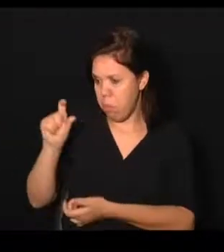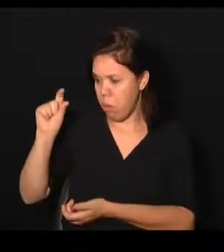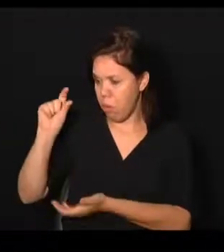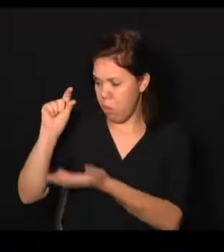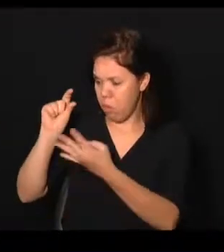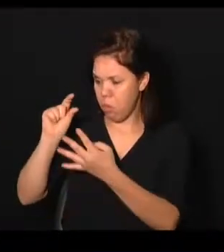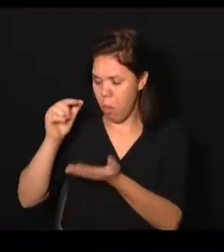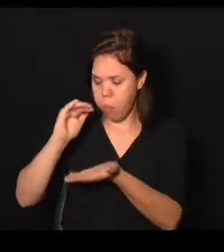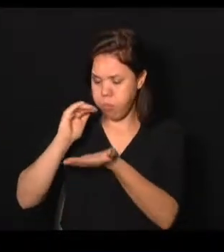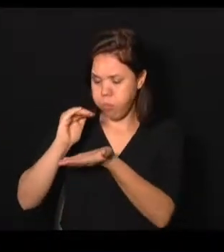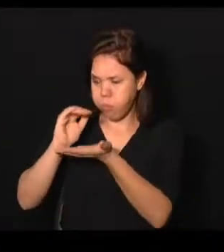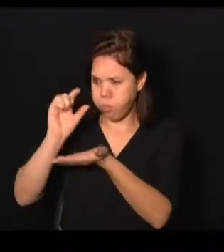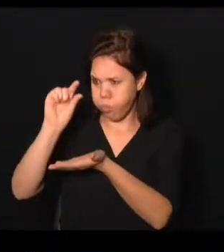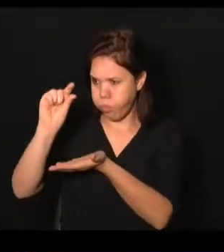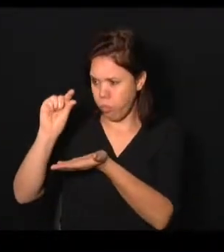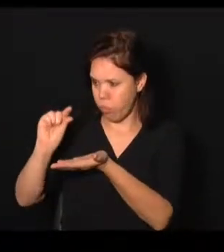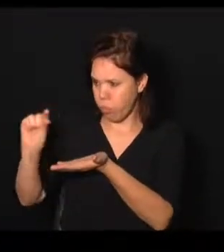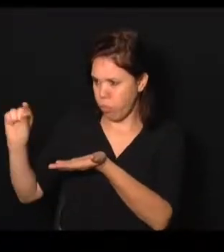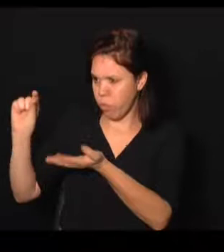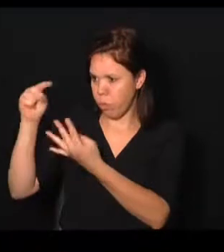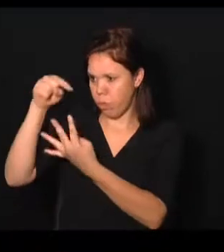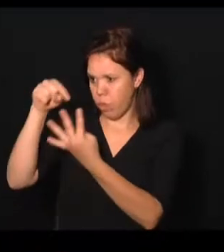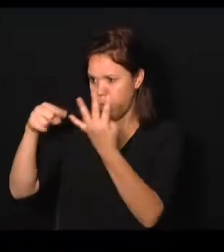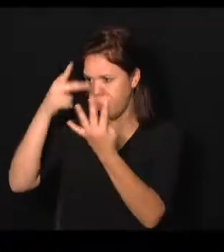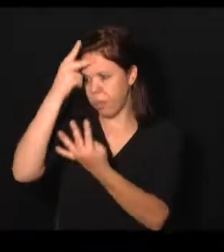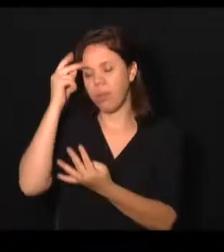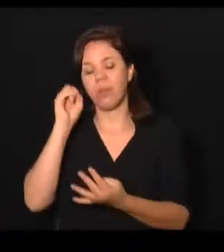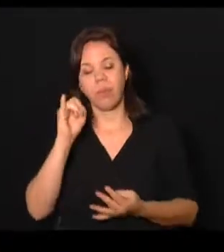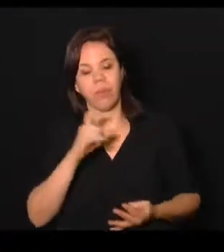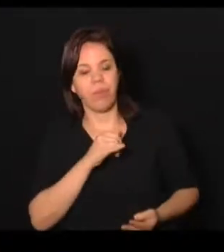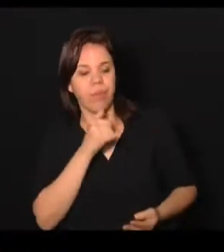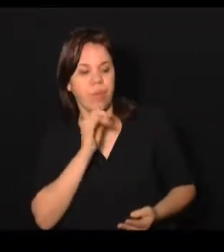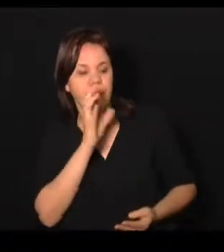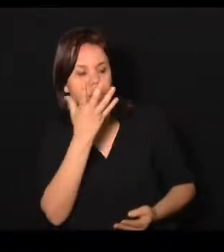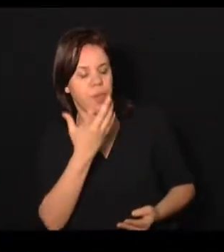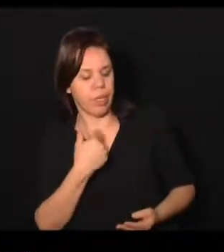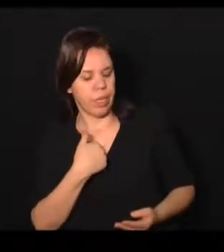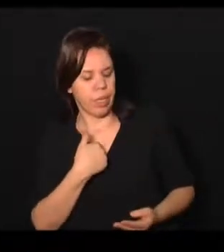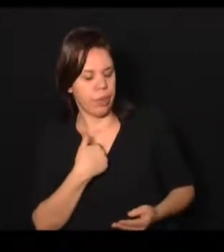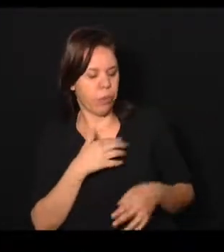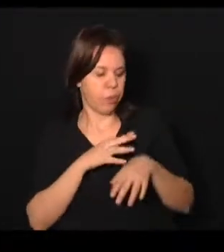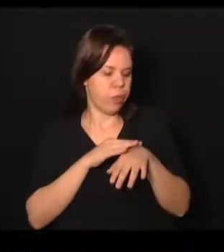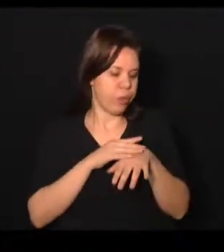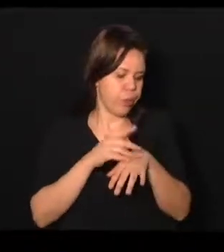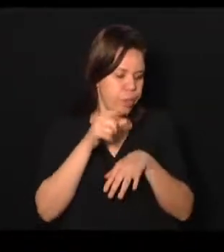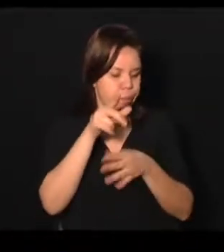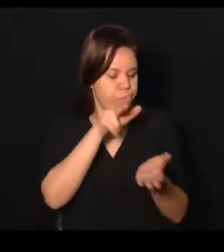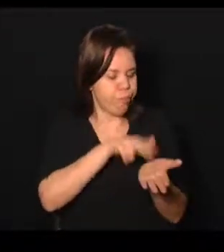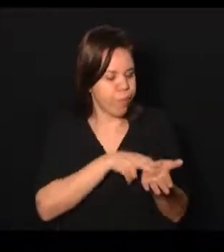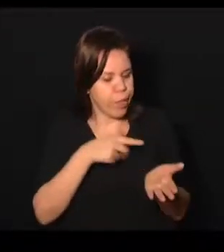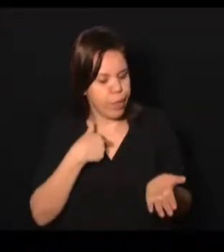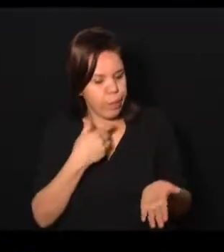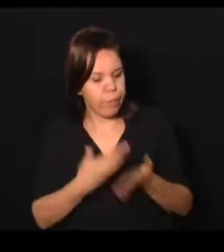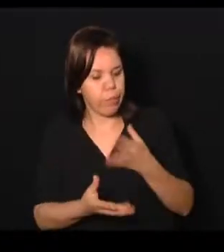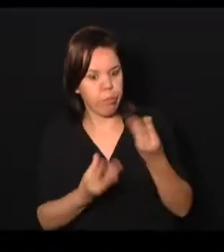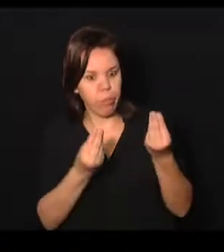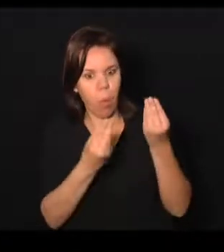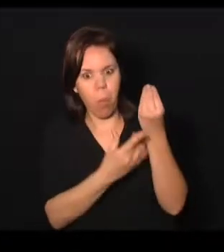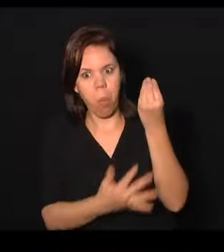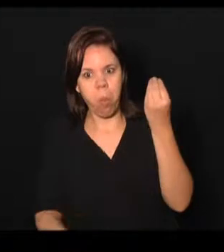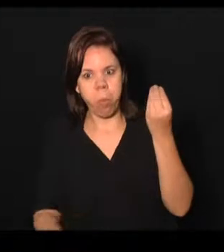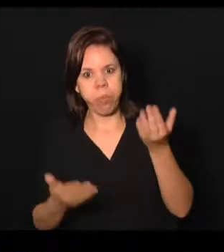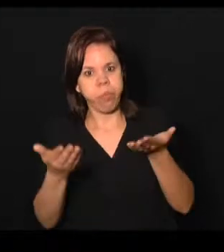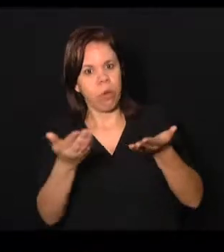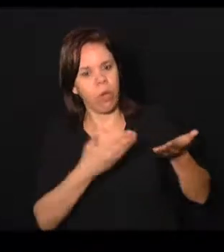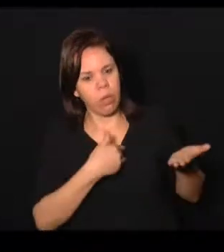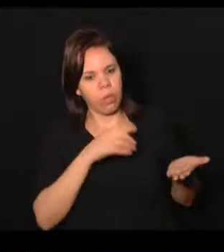por exemplo, se eu tenho um sangramento abundante, agudo, com uma grande perda de sangue, eu vou receber o concentrado de hemácias,